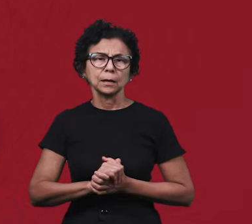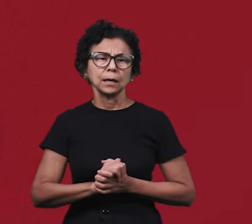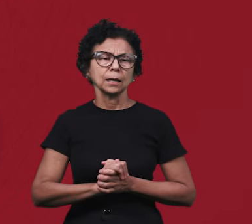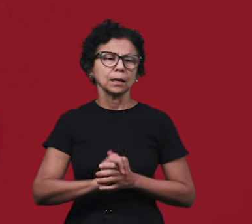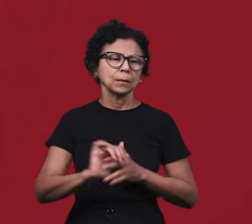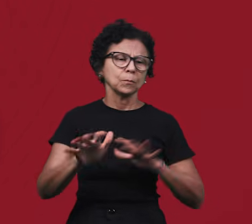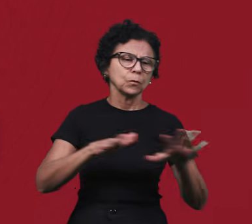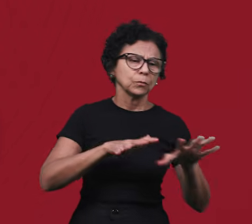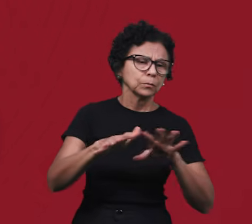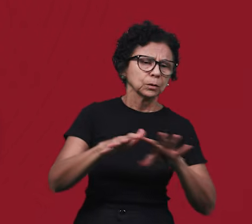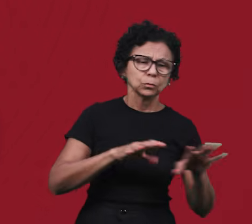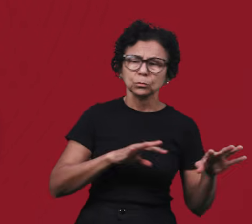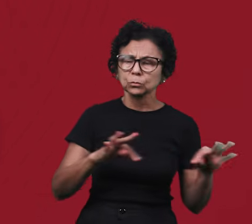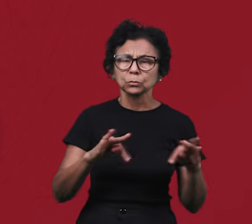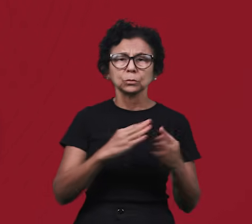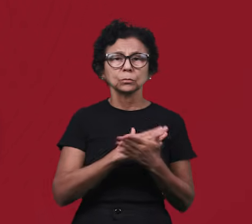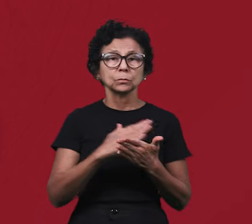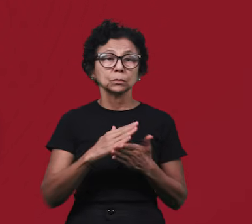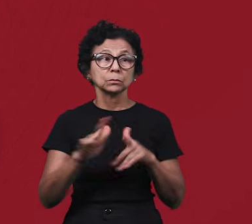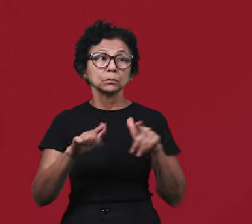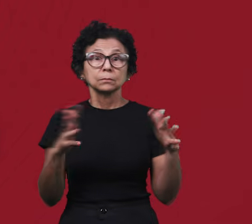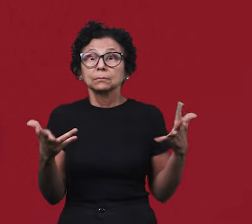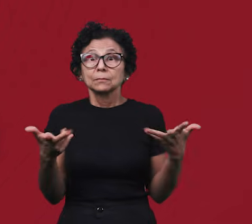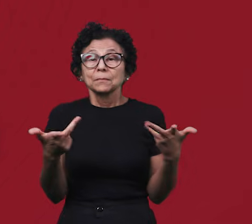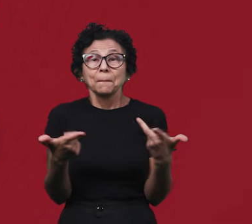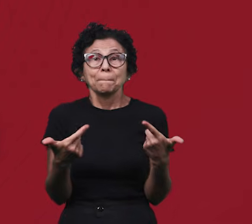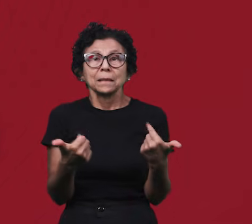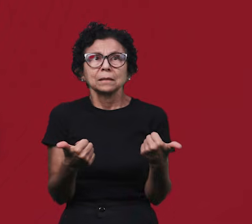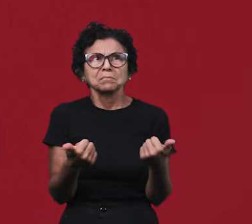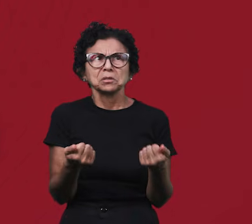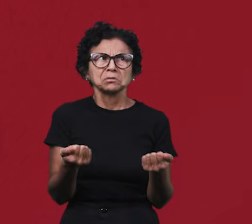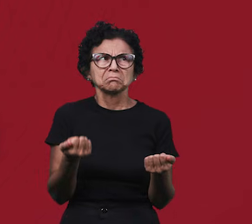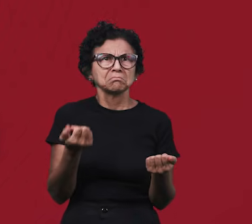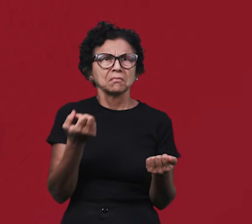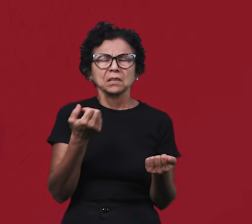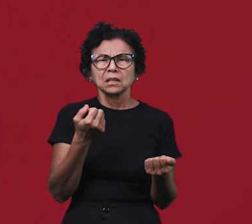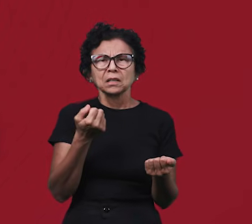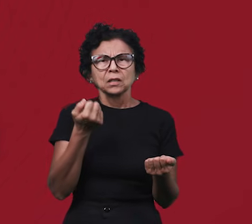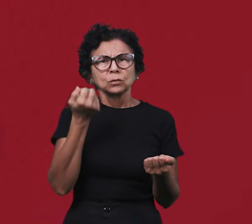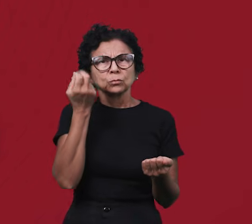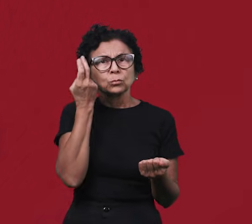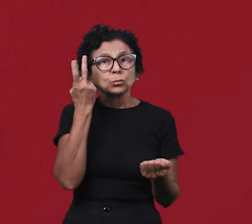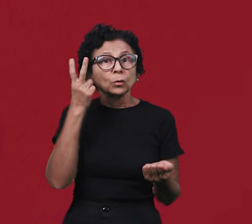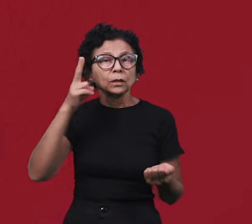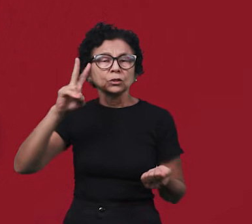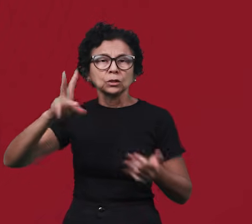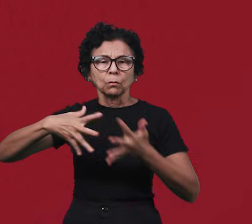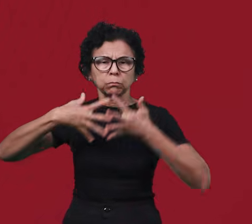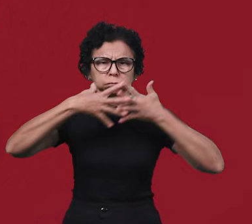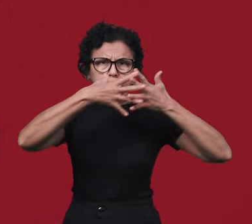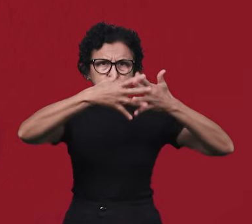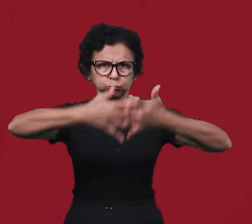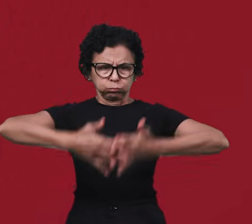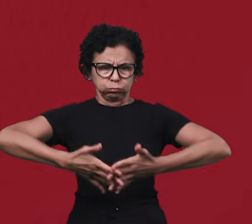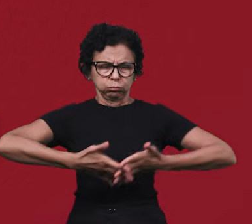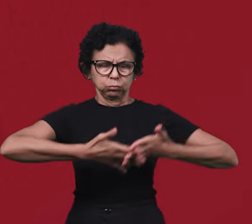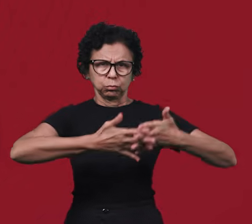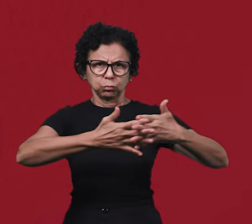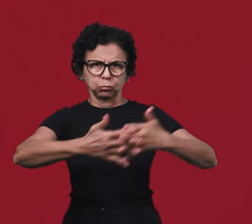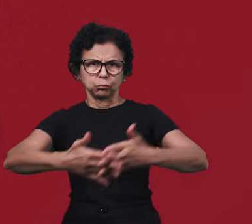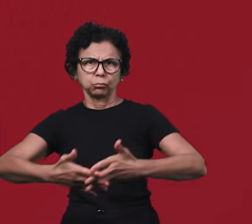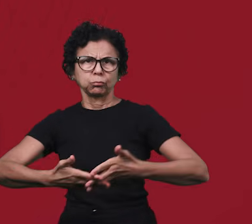trabalho maravilhoso. Não demorou nem 2 dias, os caminhões começaram a chegar com